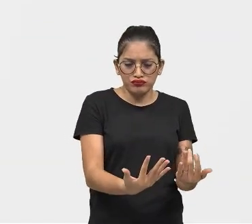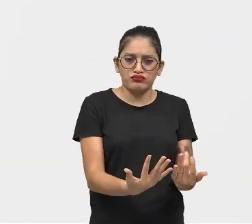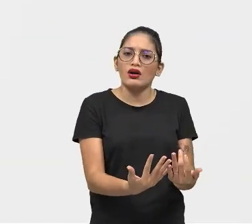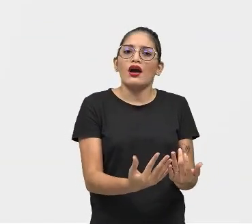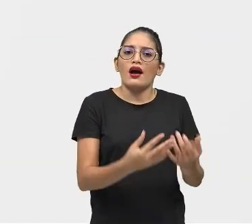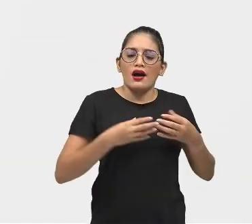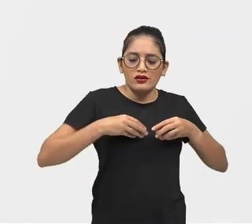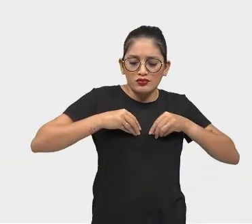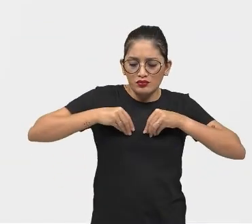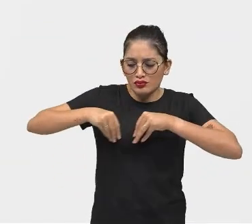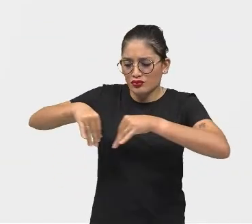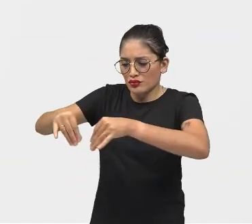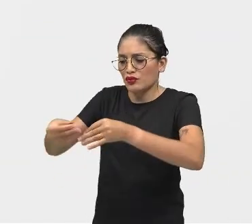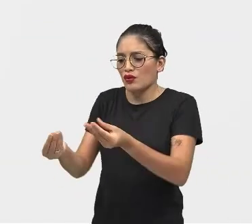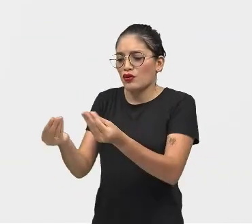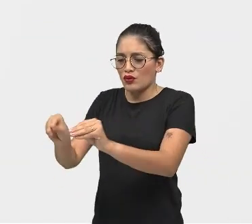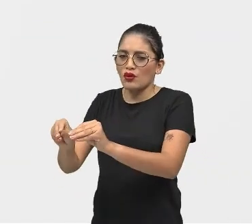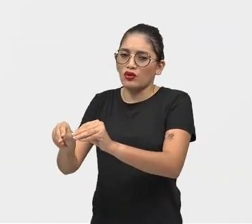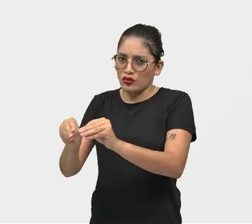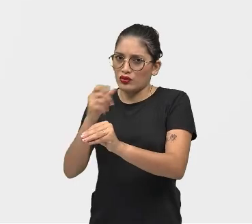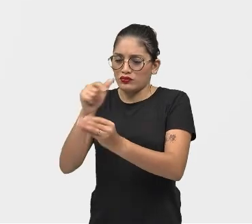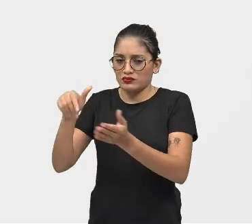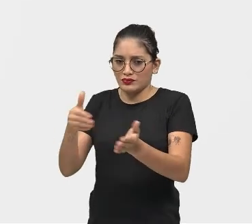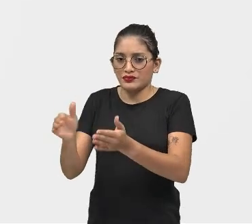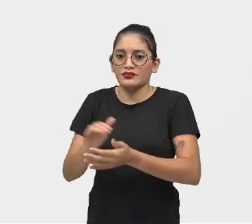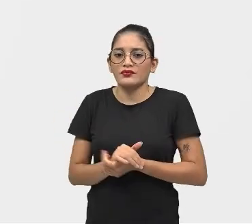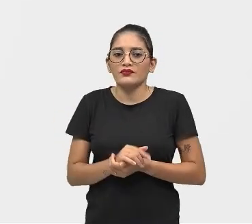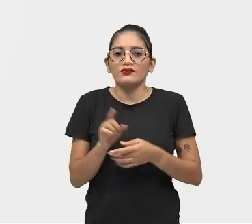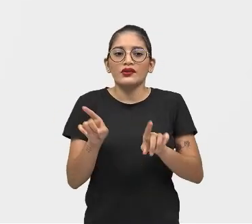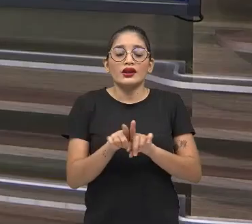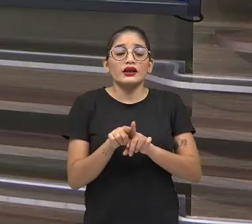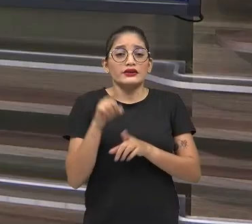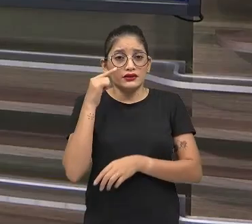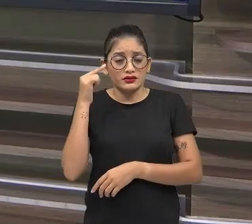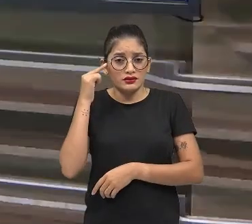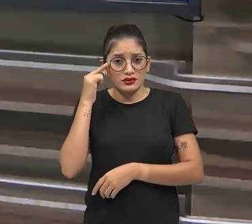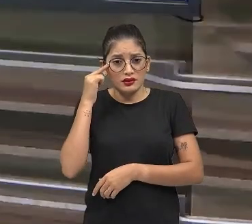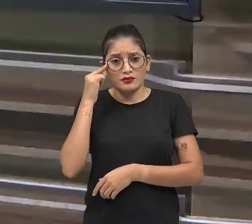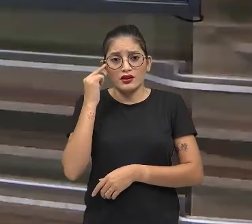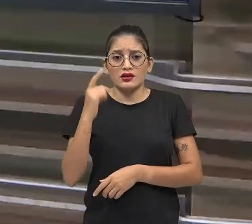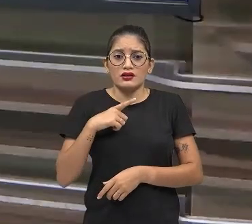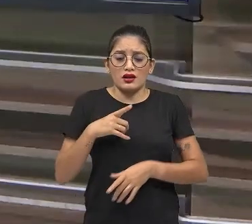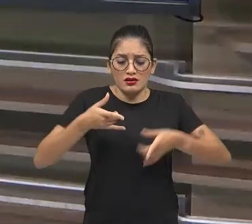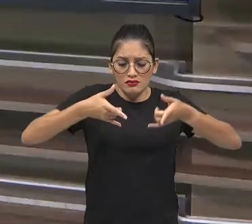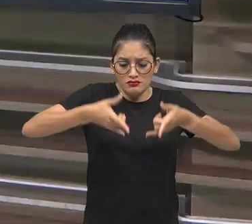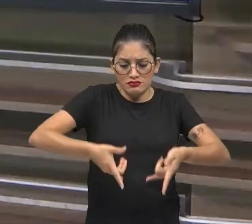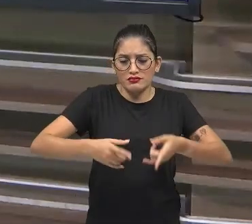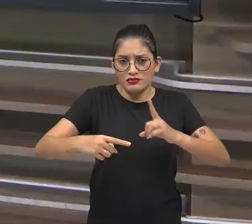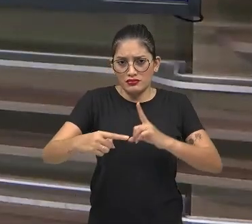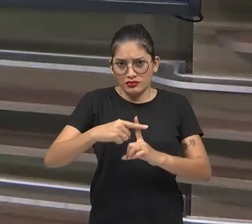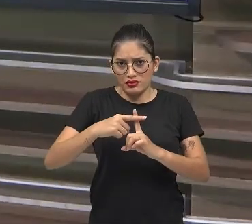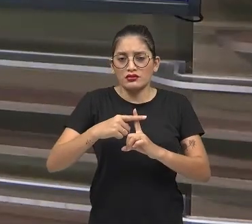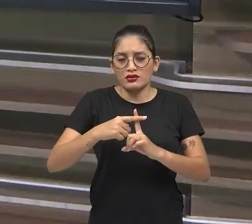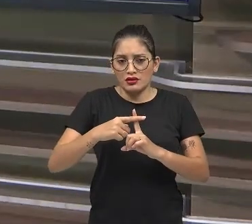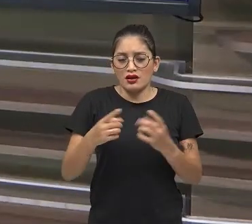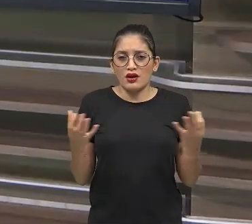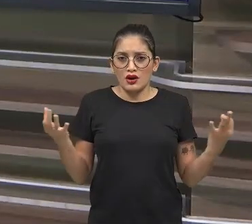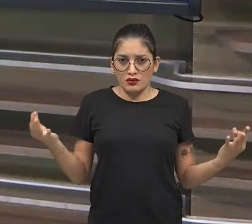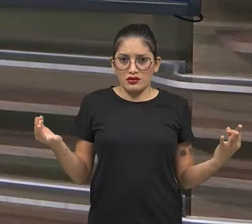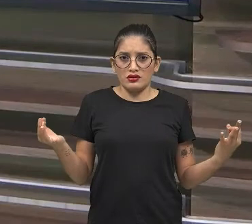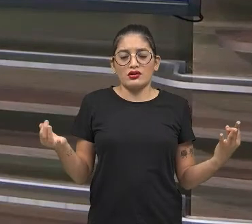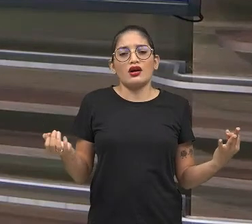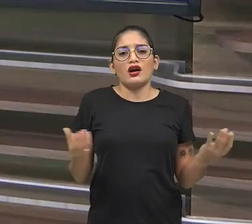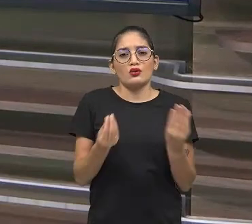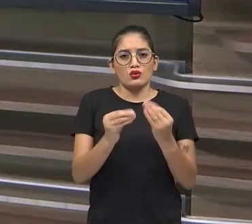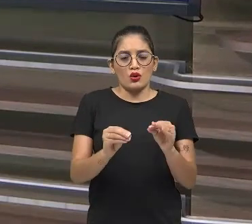falar também lá do Oriente, os japoneses que oferecem no túmulo da pessoa, o budismo,